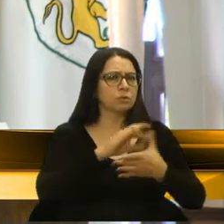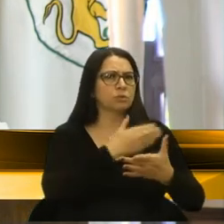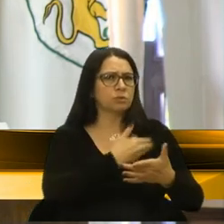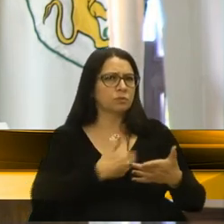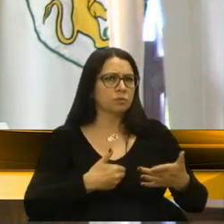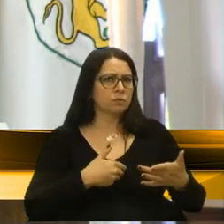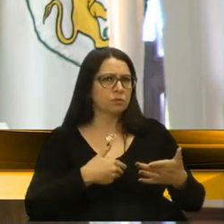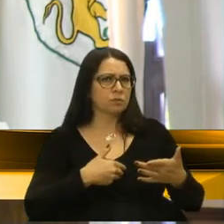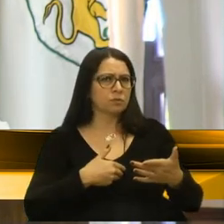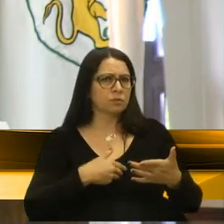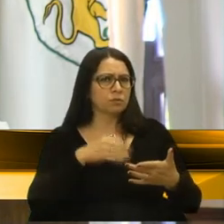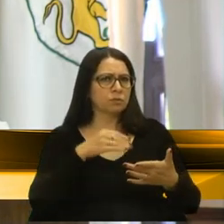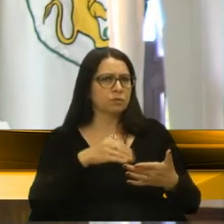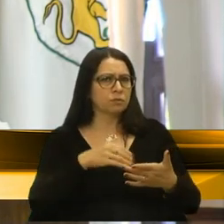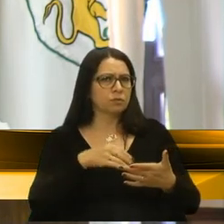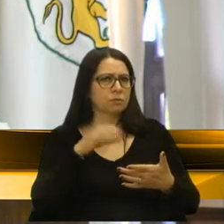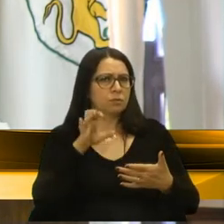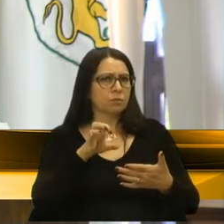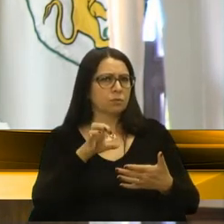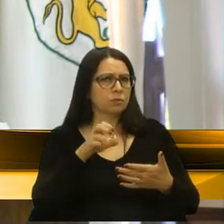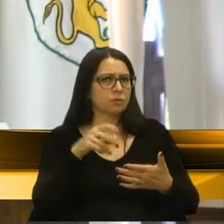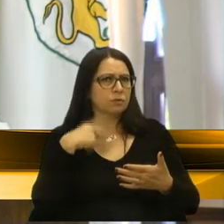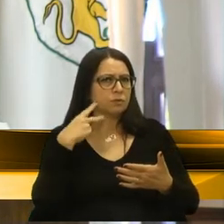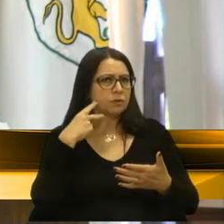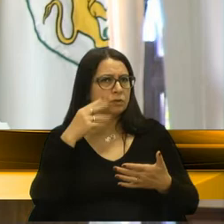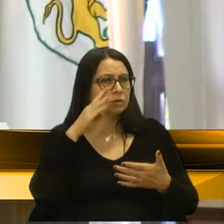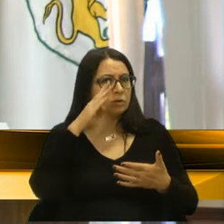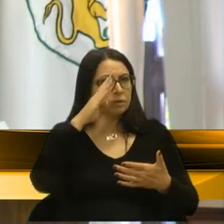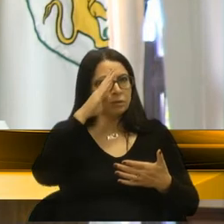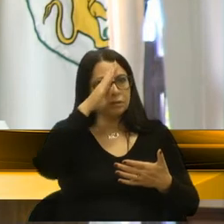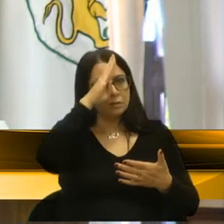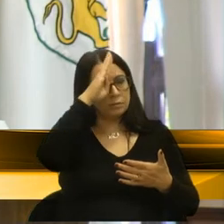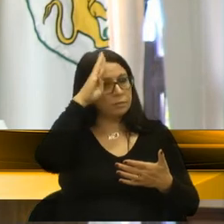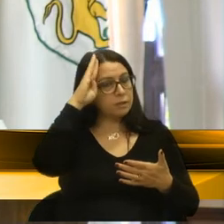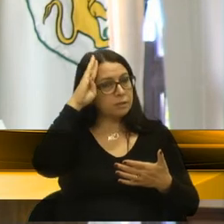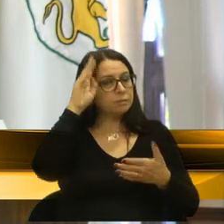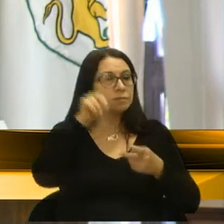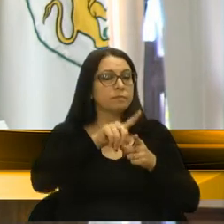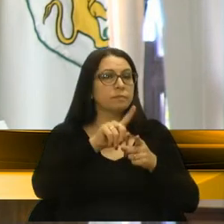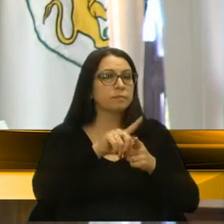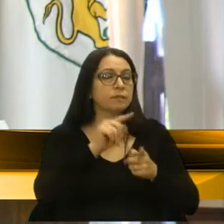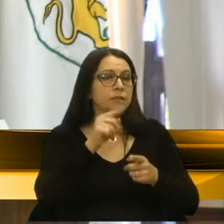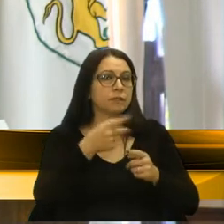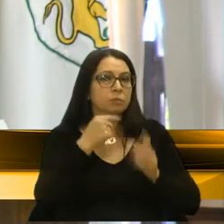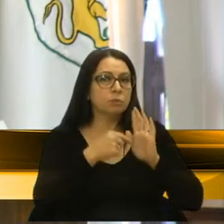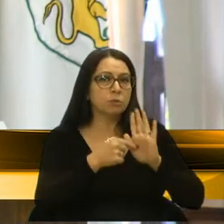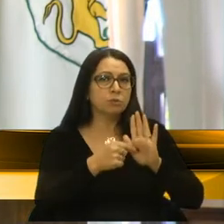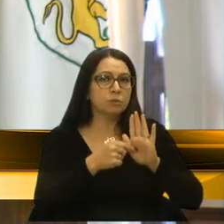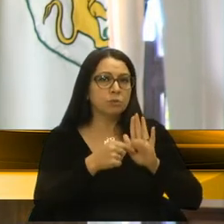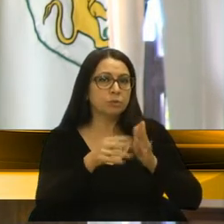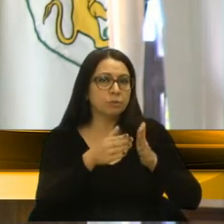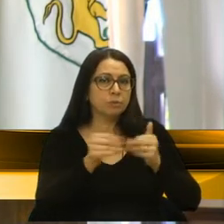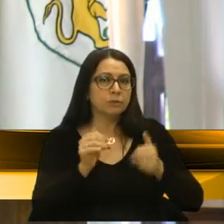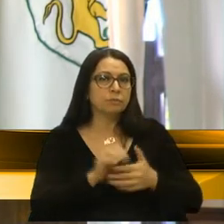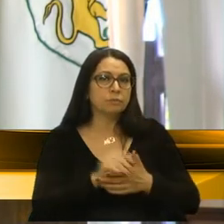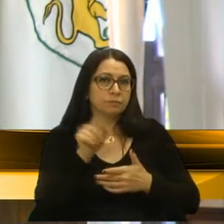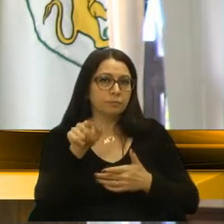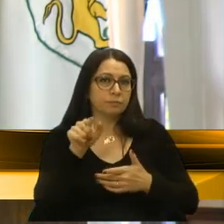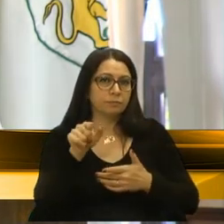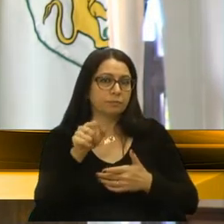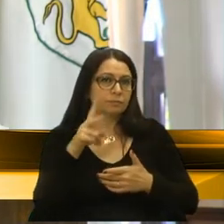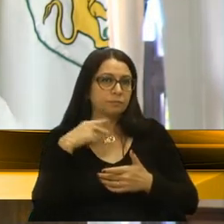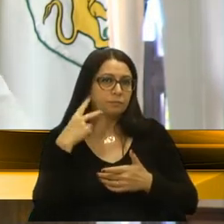era o ex-vereador Bressan, Adriano Bressan, eu trouxe aqui uma solicitação a ele,